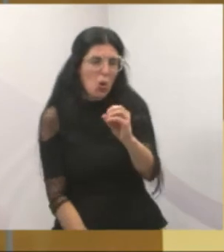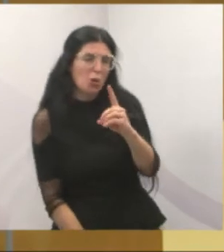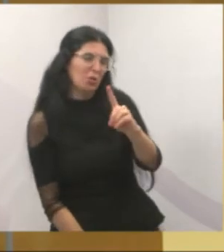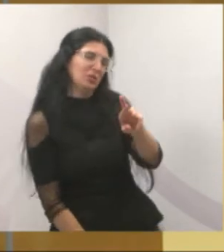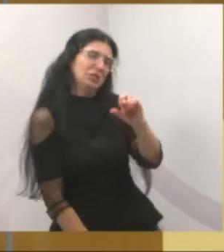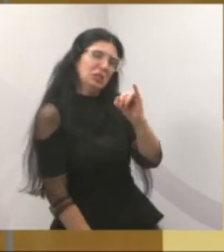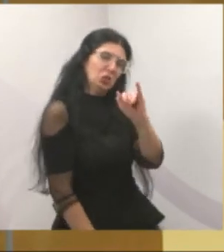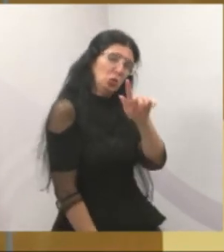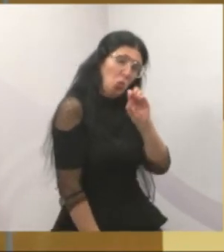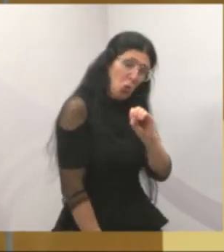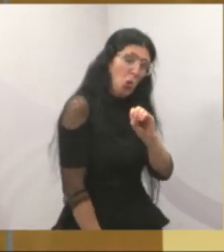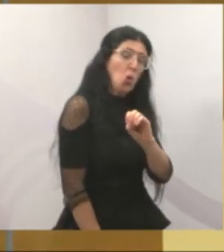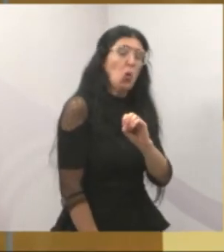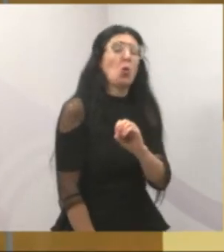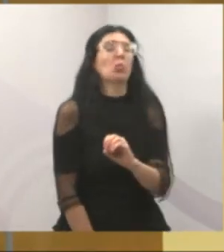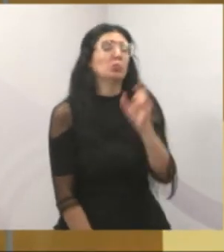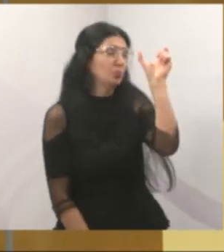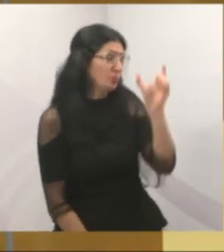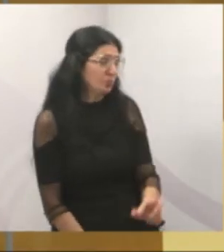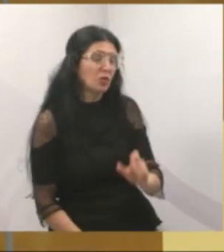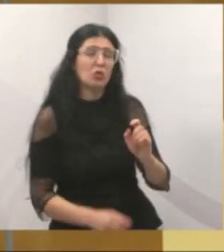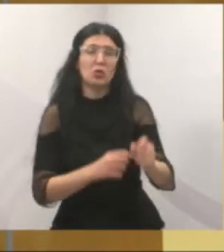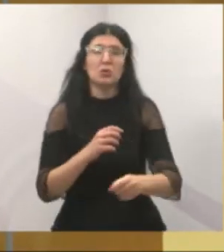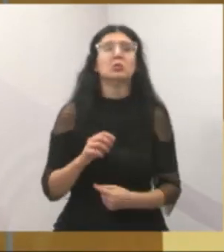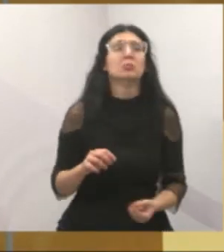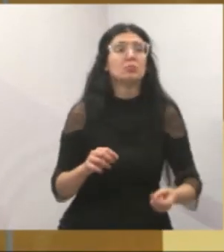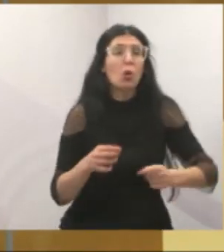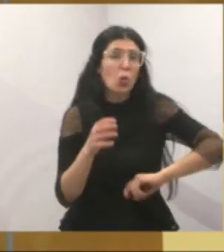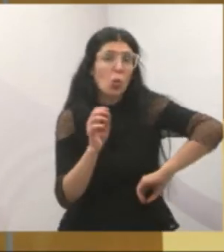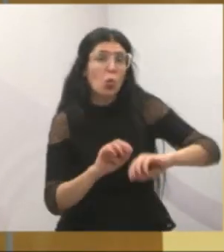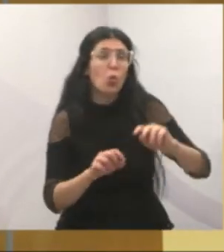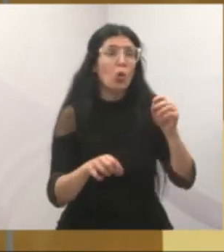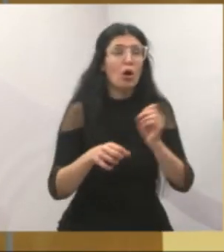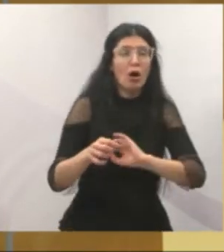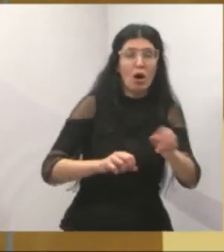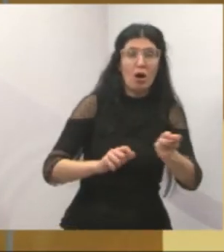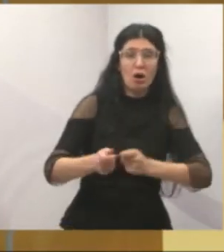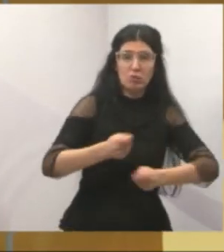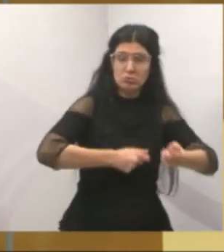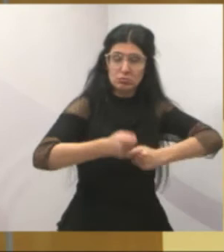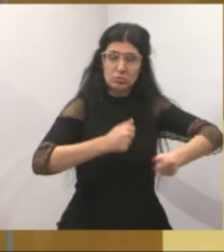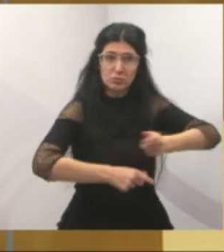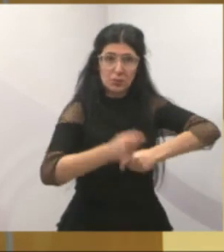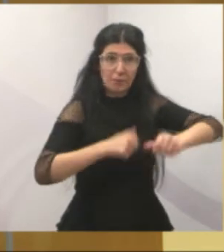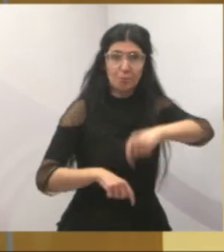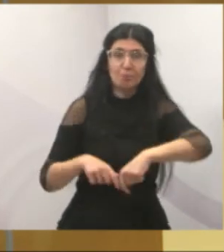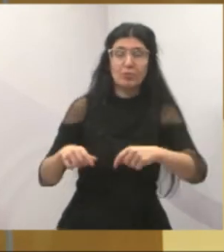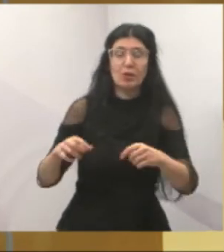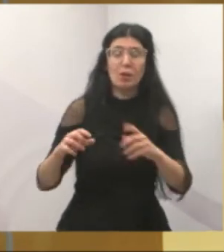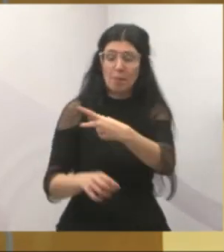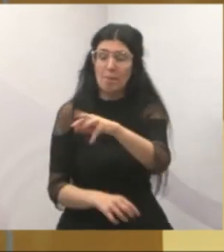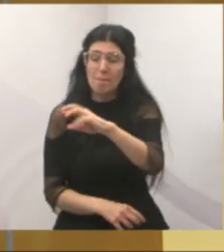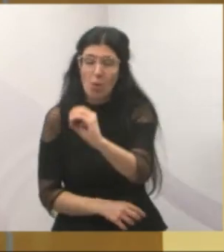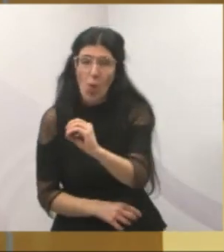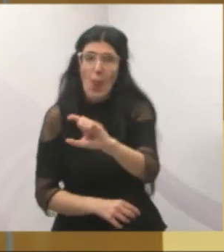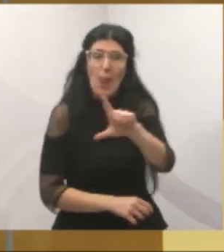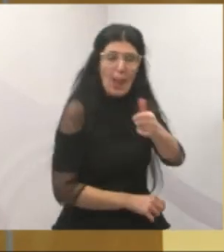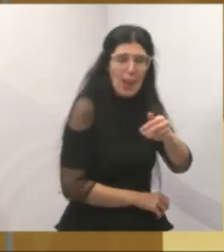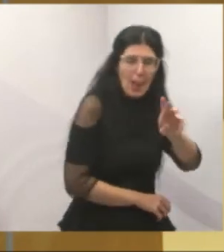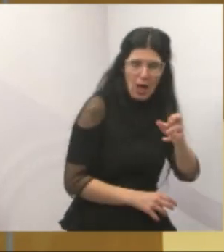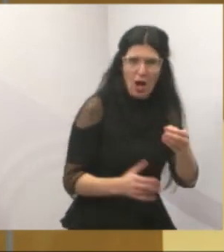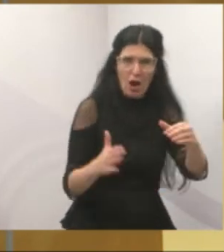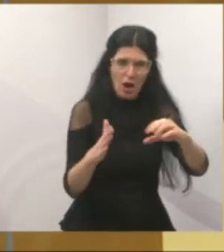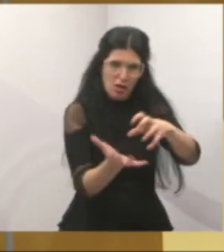conduziu nessa casa. Uma da Fundação Prolar e a outra da Santa Casa agora. Eu quero dizer para você, doutor Rodrigo,